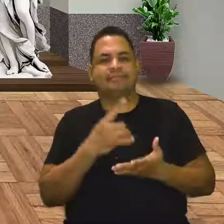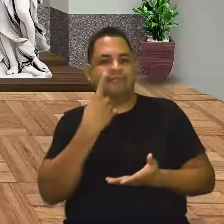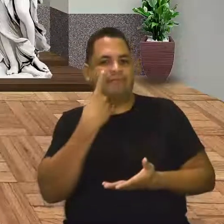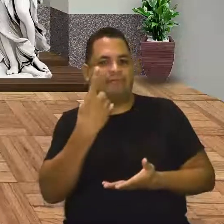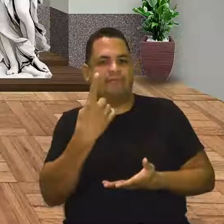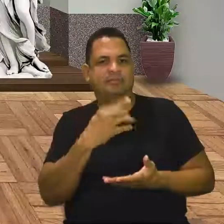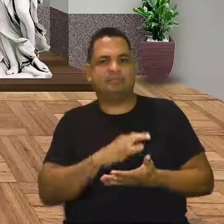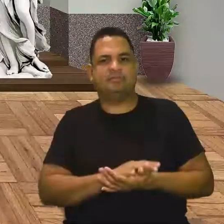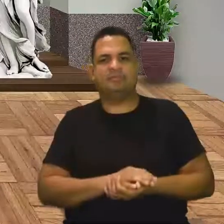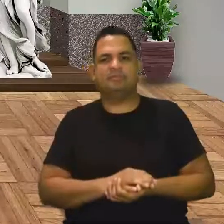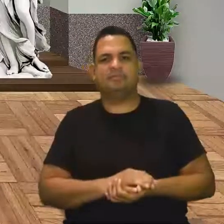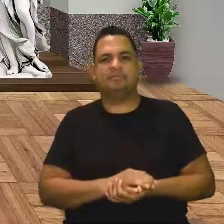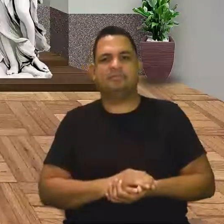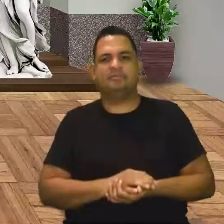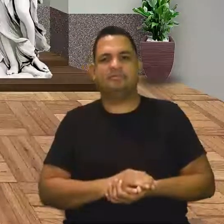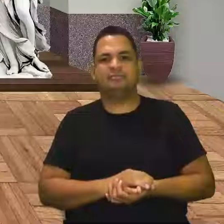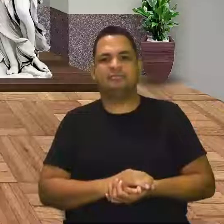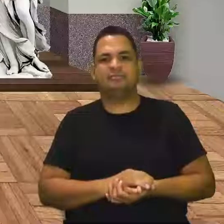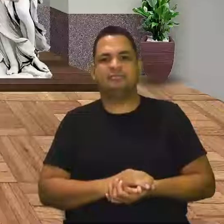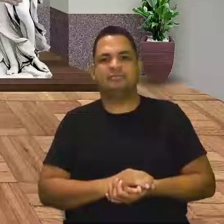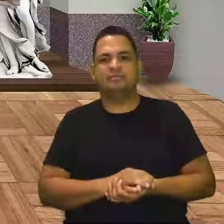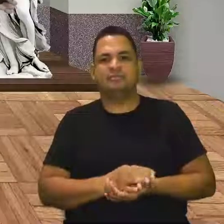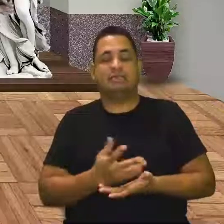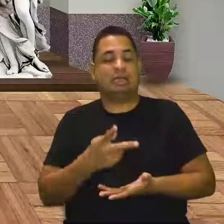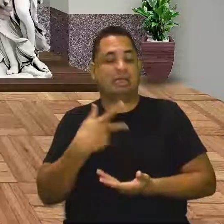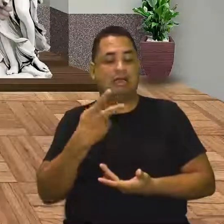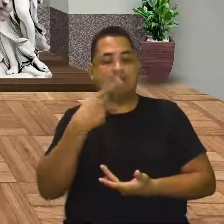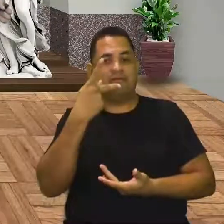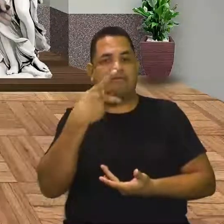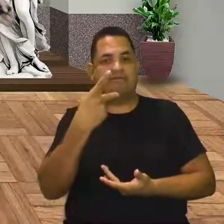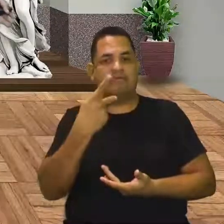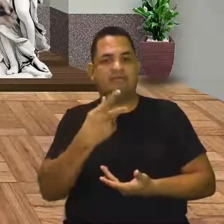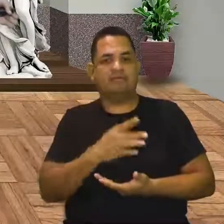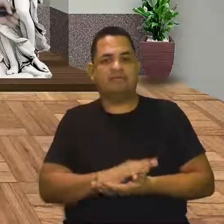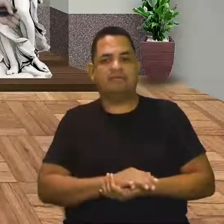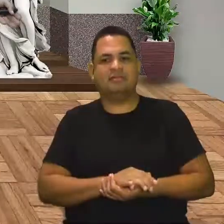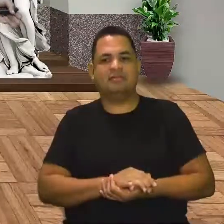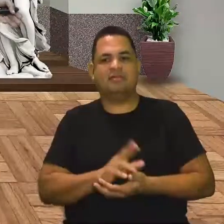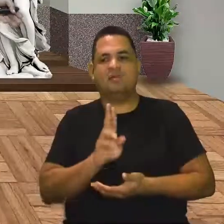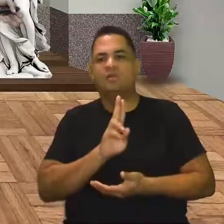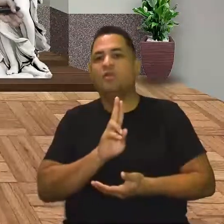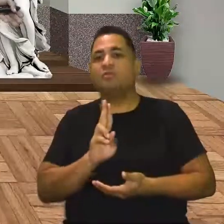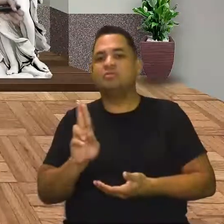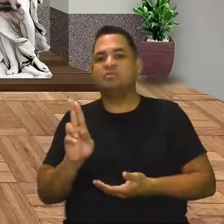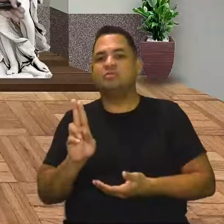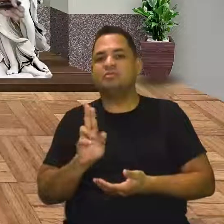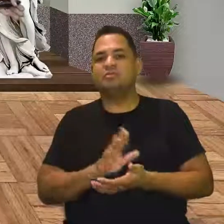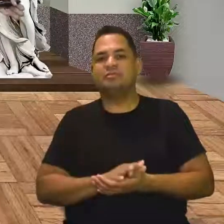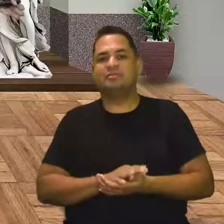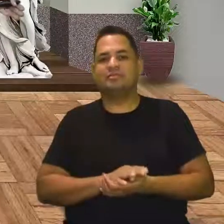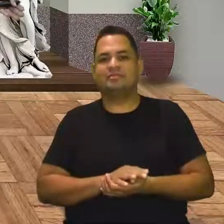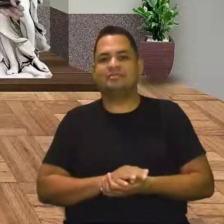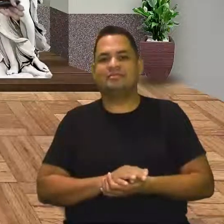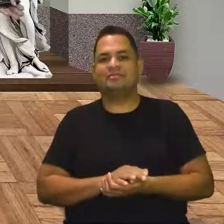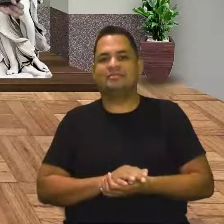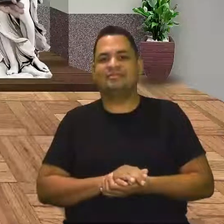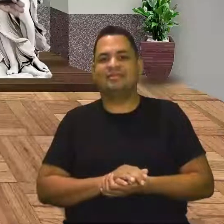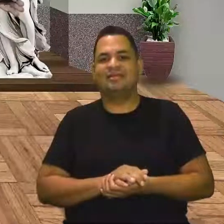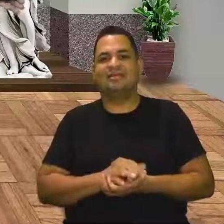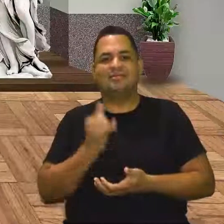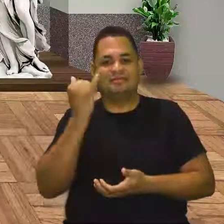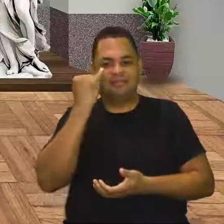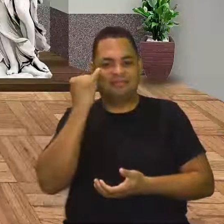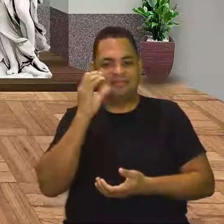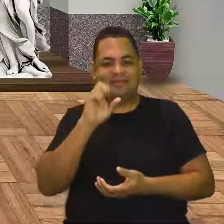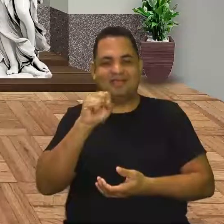aí, claro. E eu nem mencionei o nome desse fera aqui, ó. Se apresenta aí,